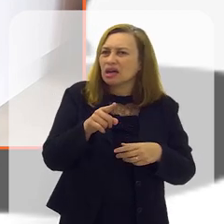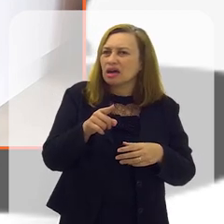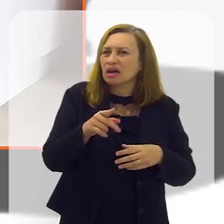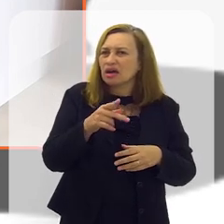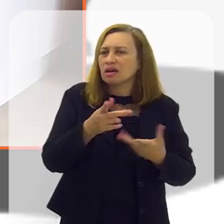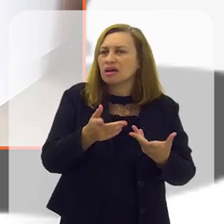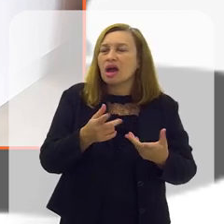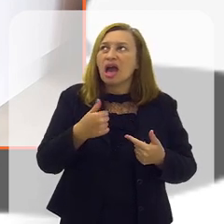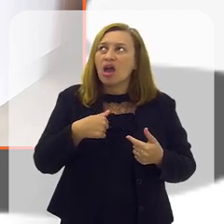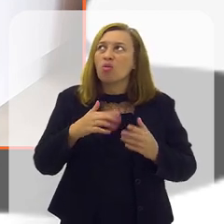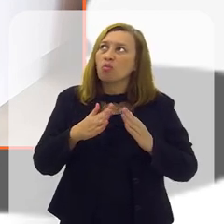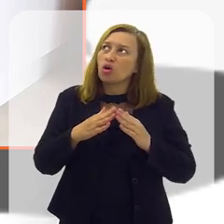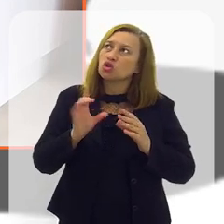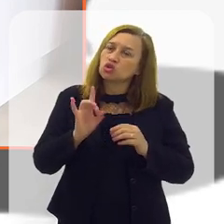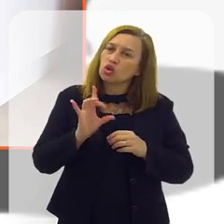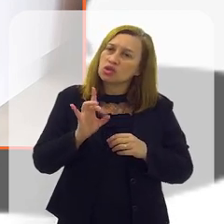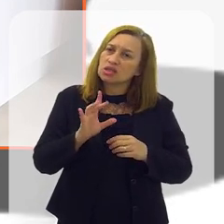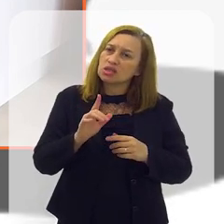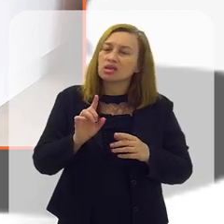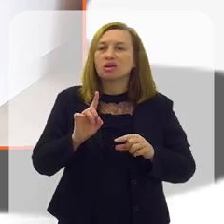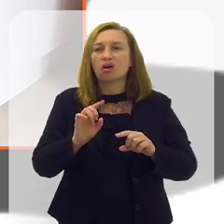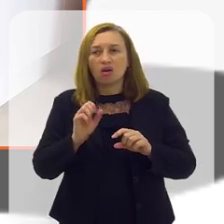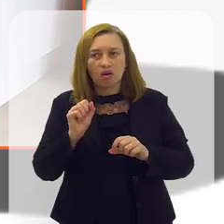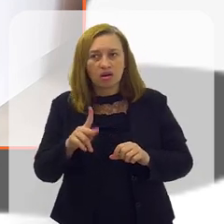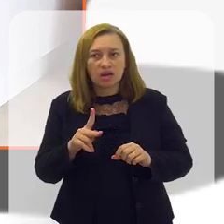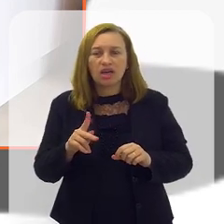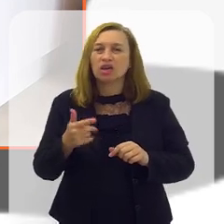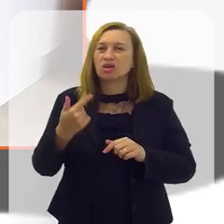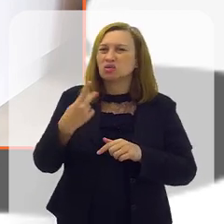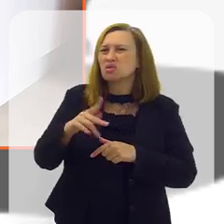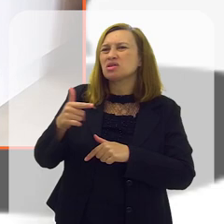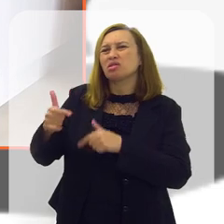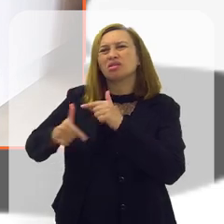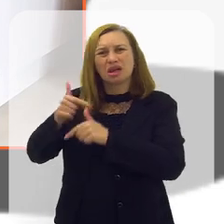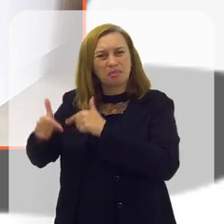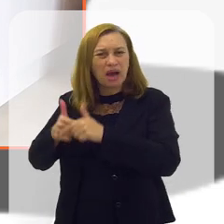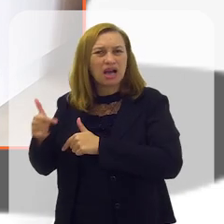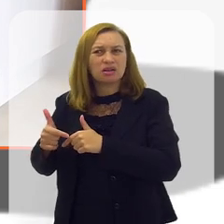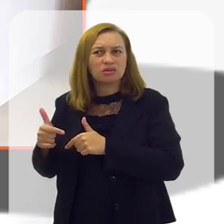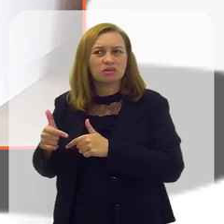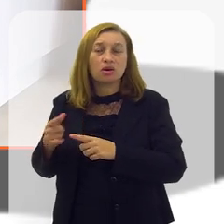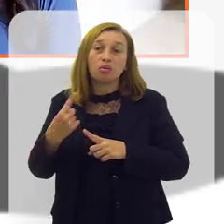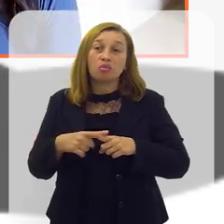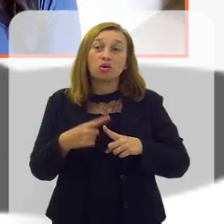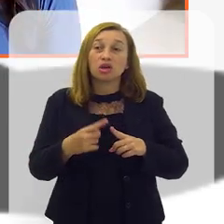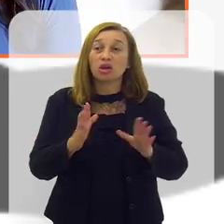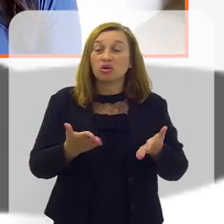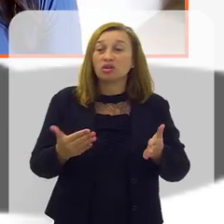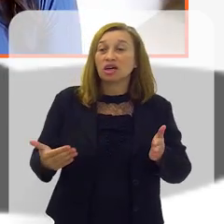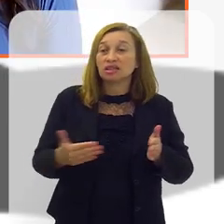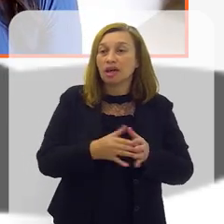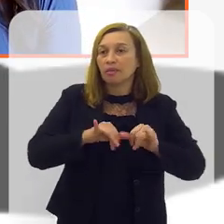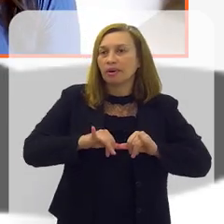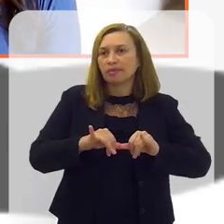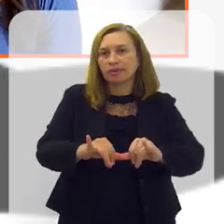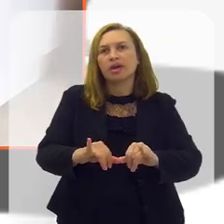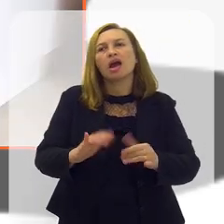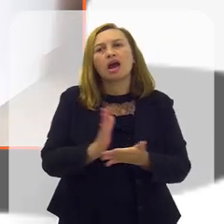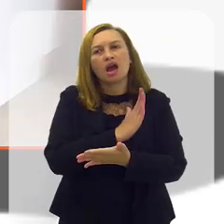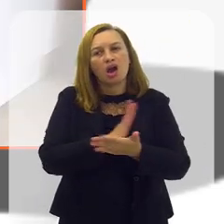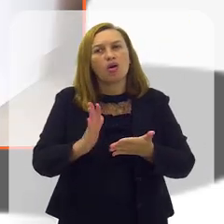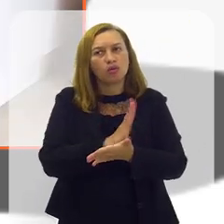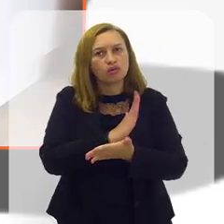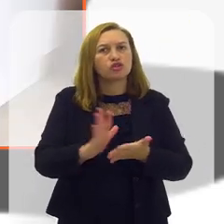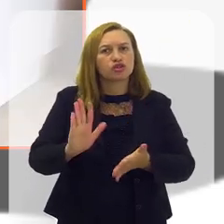discórdia com quem você convive, né? Mas eu moro sozinho, tá? Se não for no seu lar, no seu trabalho, né? Porque hoje, até para